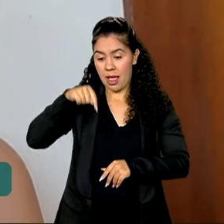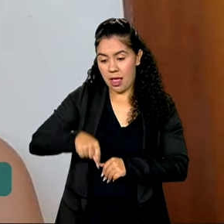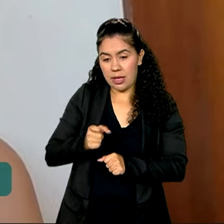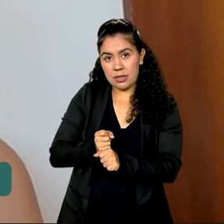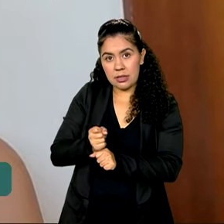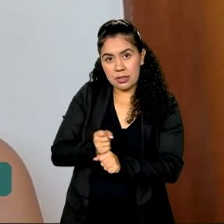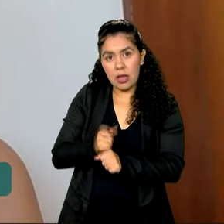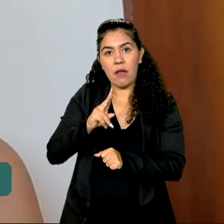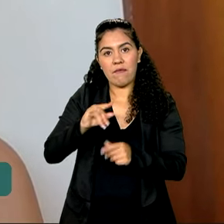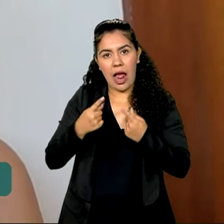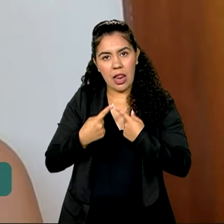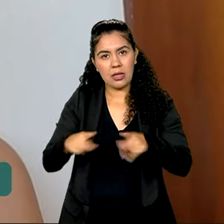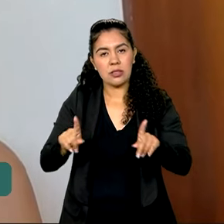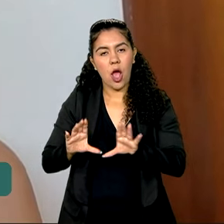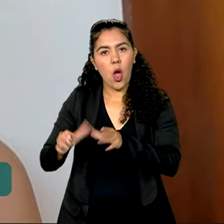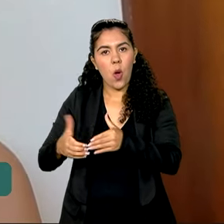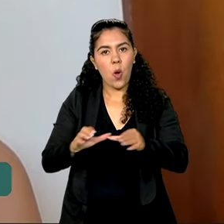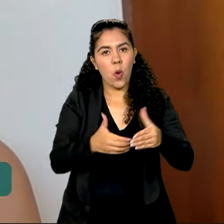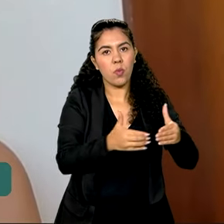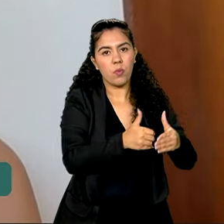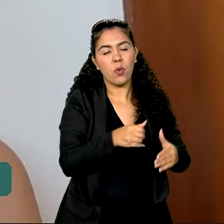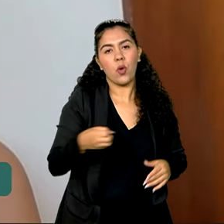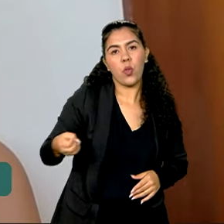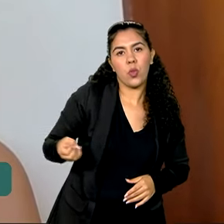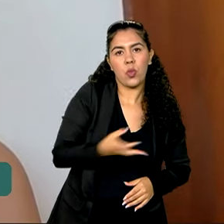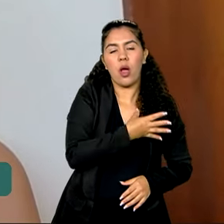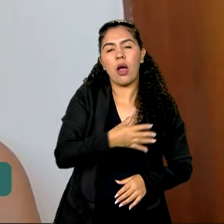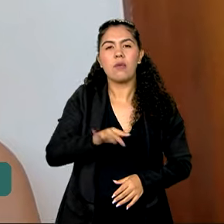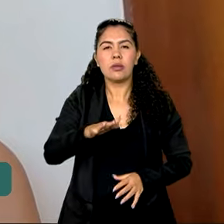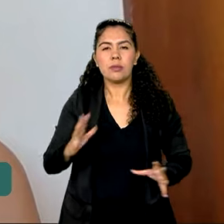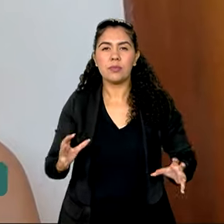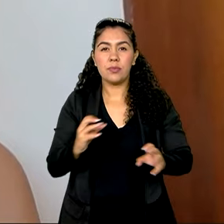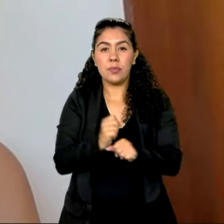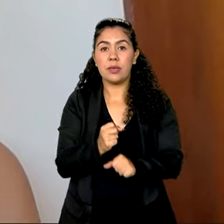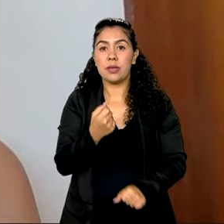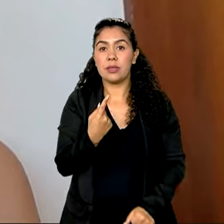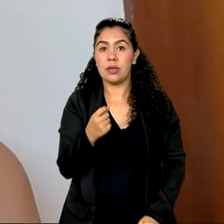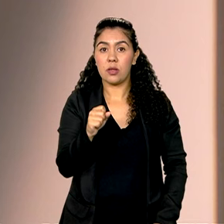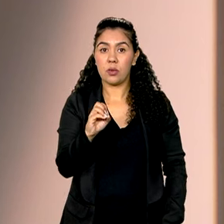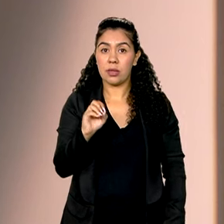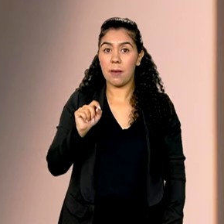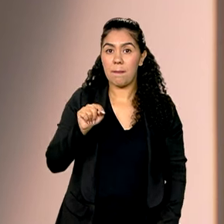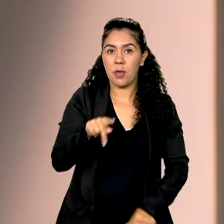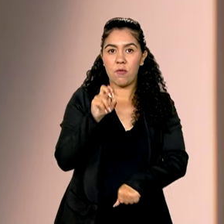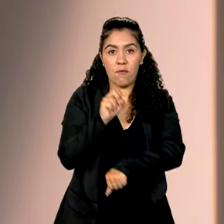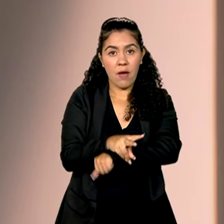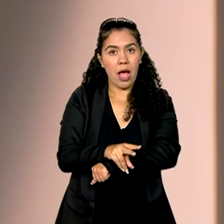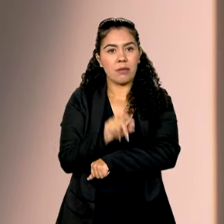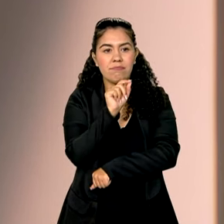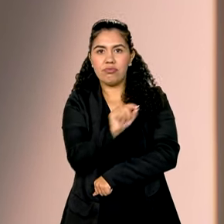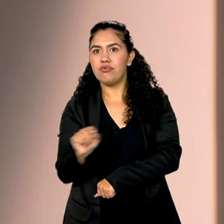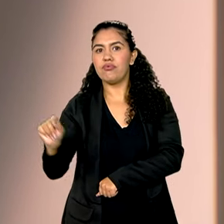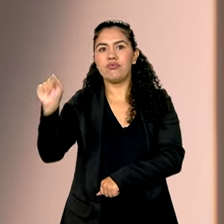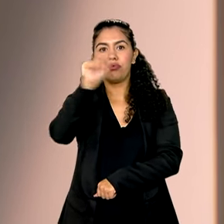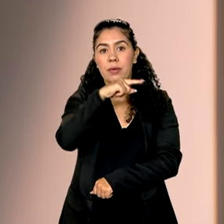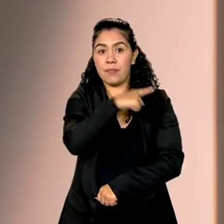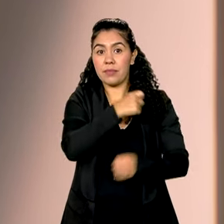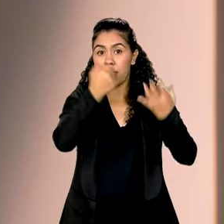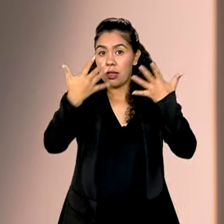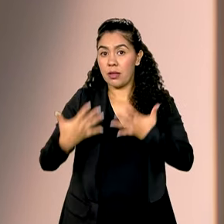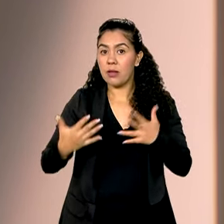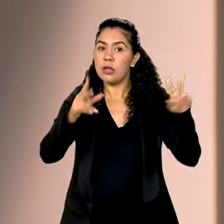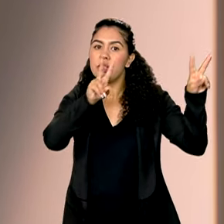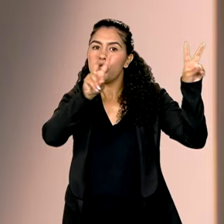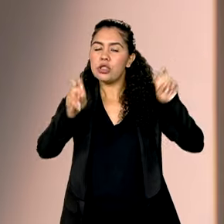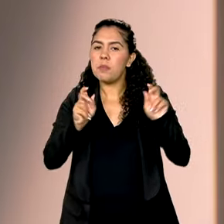novas turmas dos cursos técnicos com a previsão de chegar a 180 mil vagas para todo o país. O papo agora é sobre